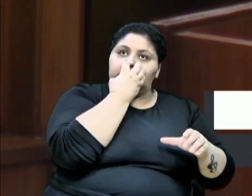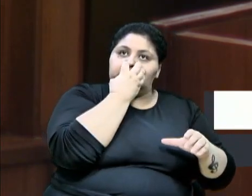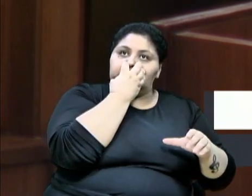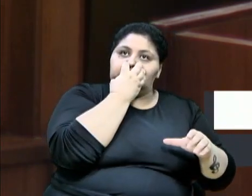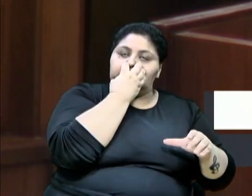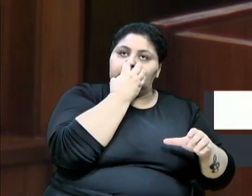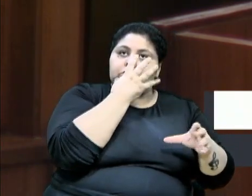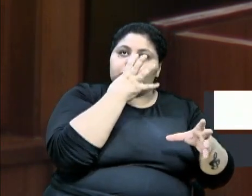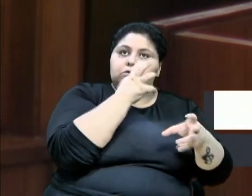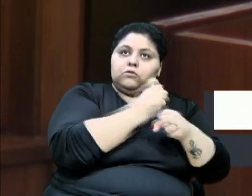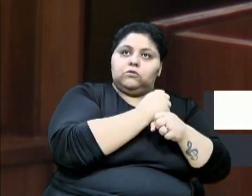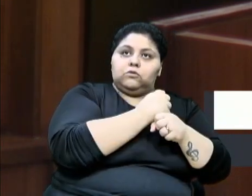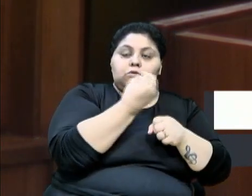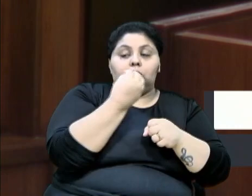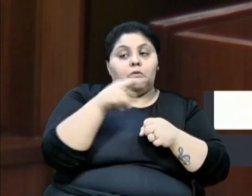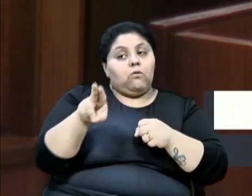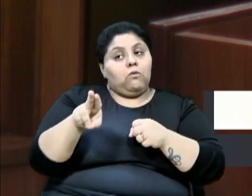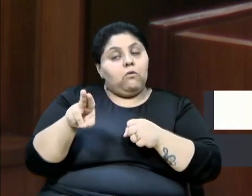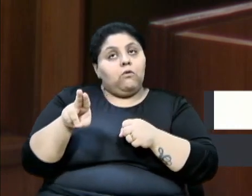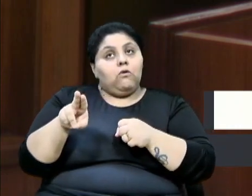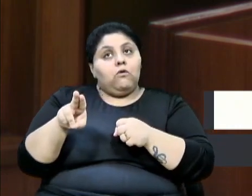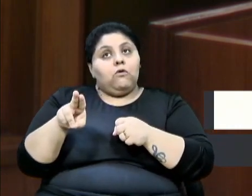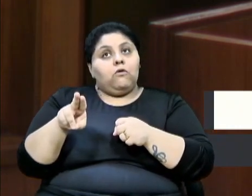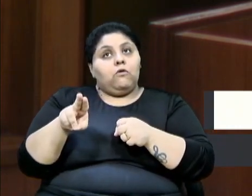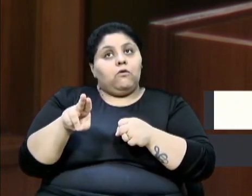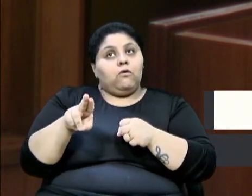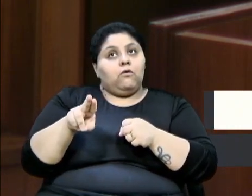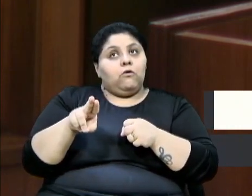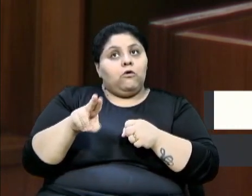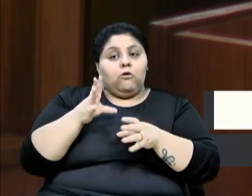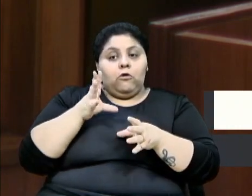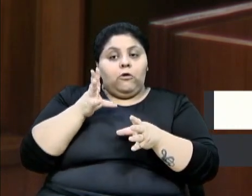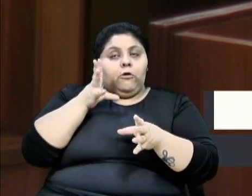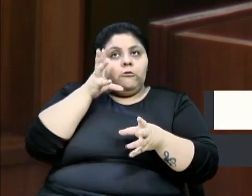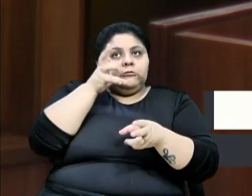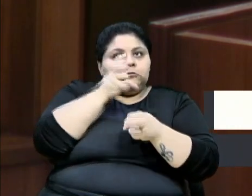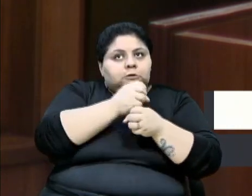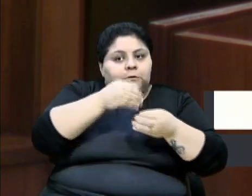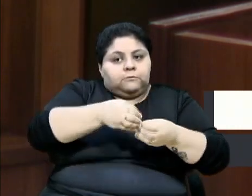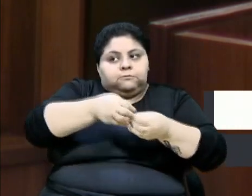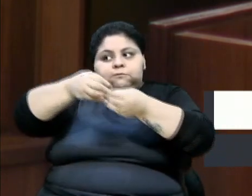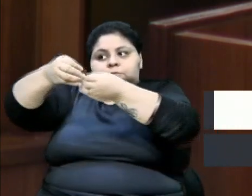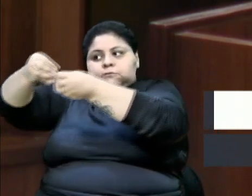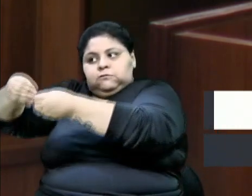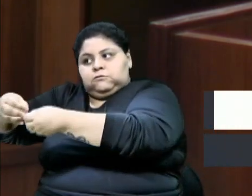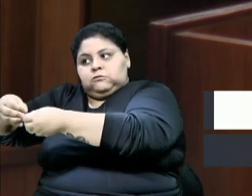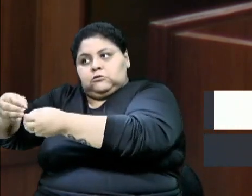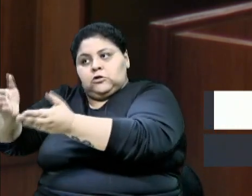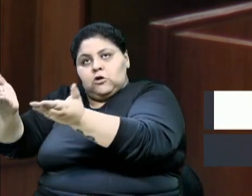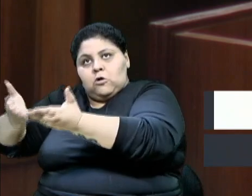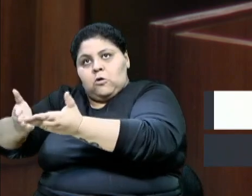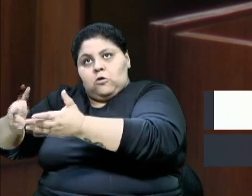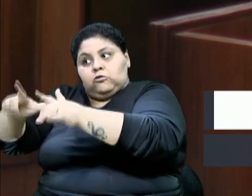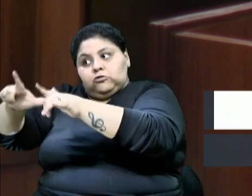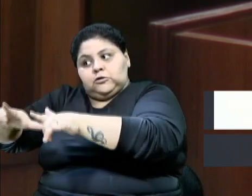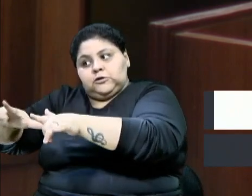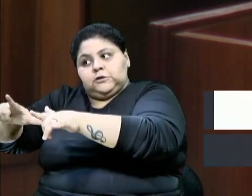dos animais, e eu, no meu terceiro mandato, acompanhei desde o primeiro essa situação, aonde nós